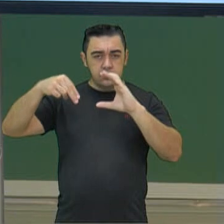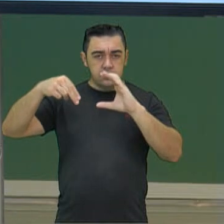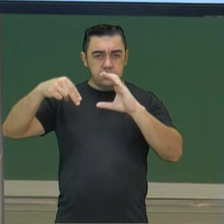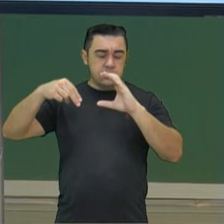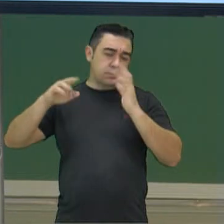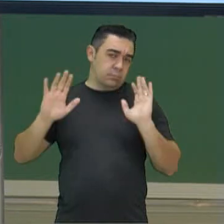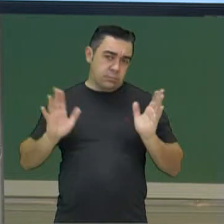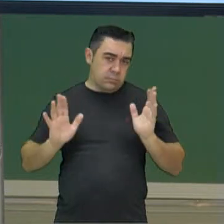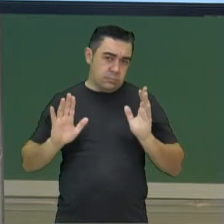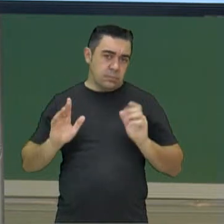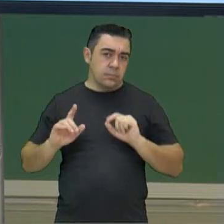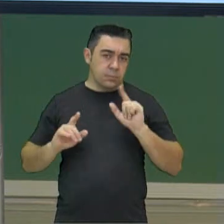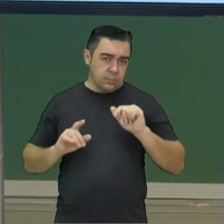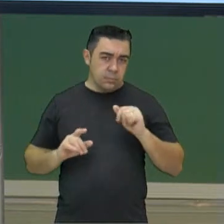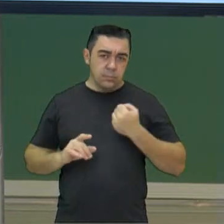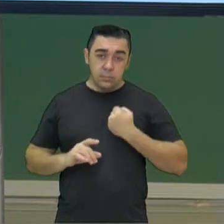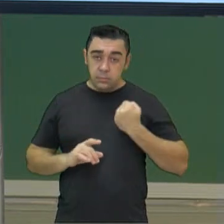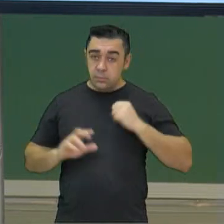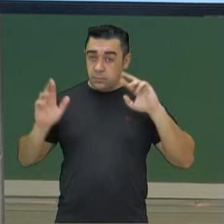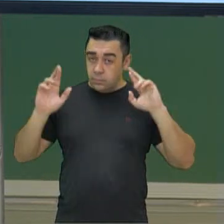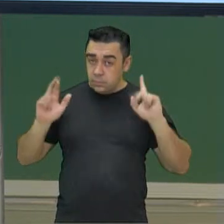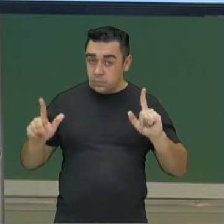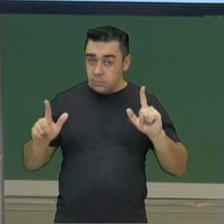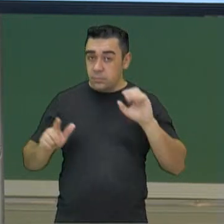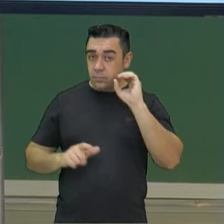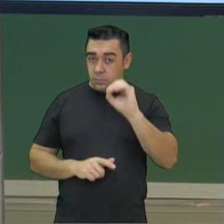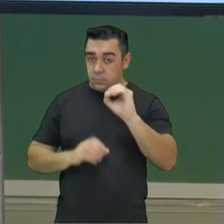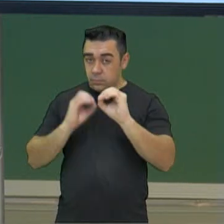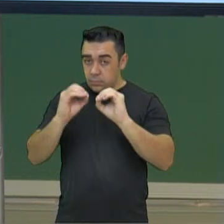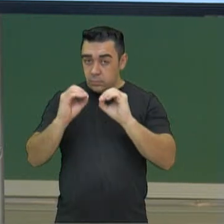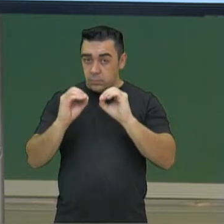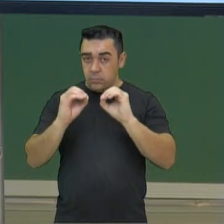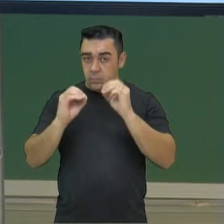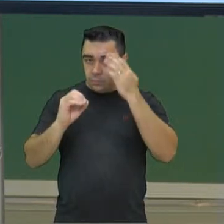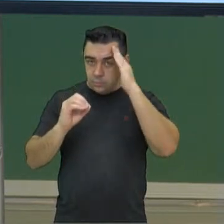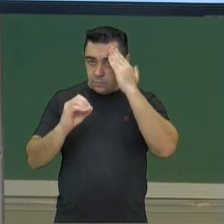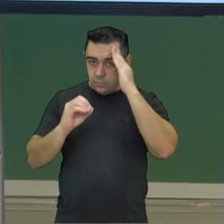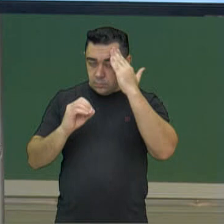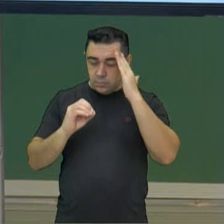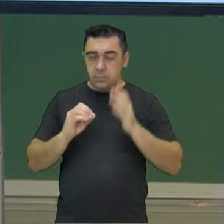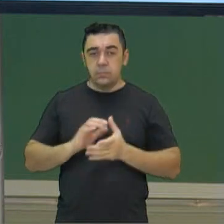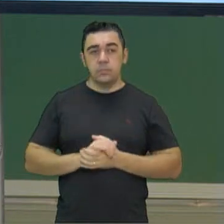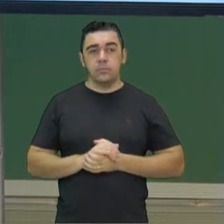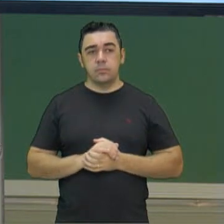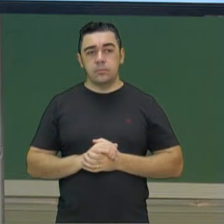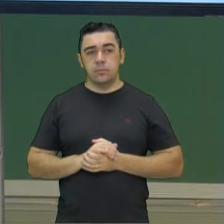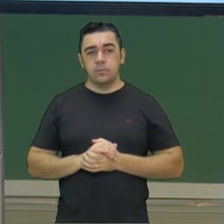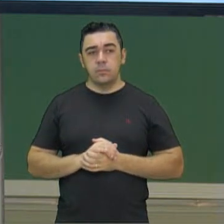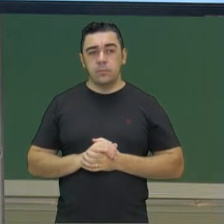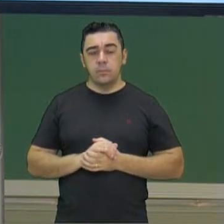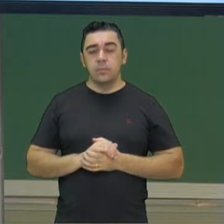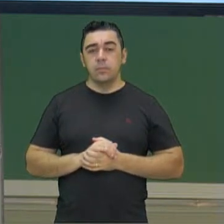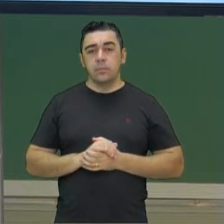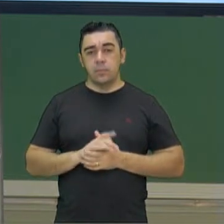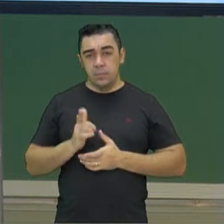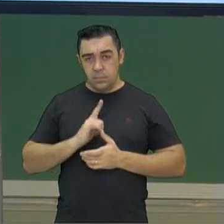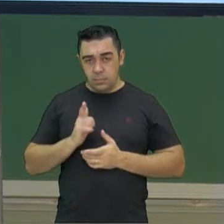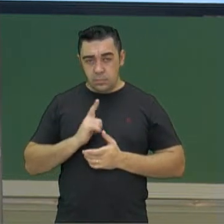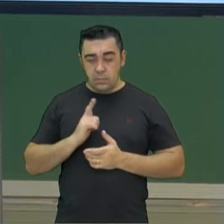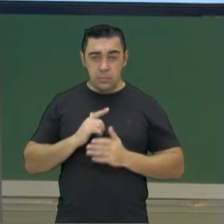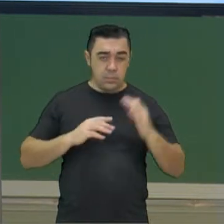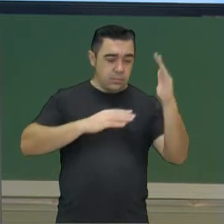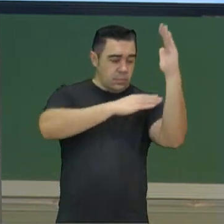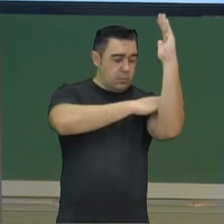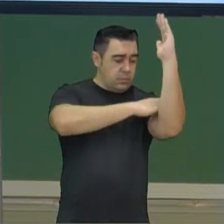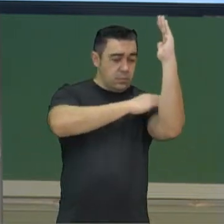para dizer que são valores diferentes de 0. Estou chamando bastante atenção disso. E seu eixo maior for paralelo ao